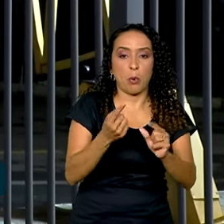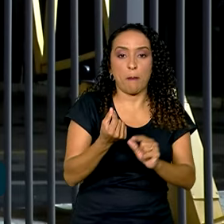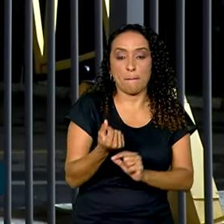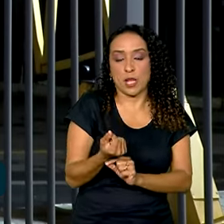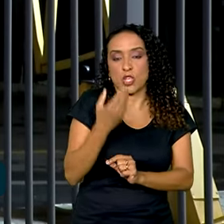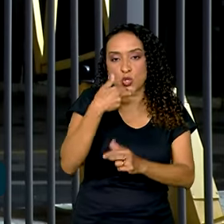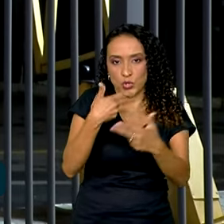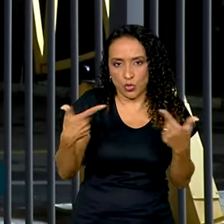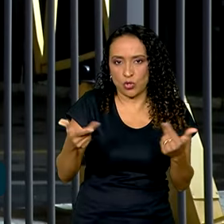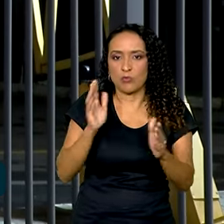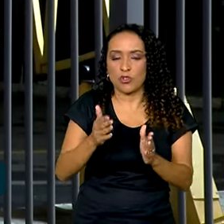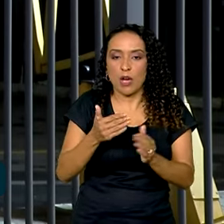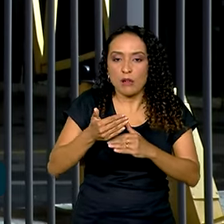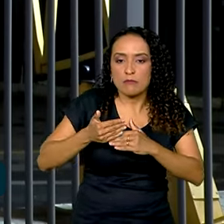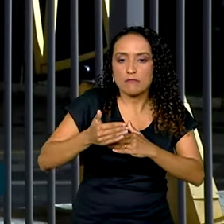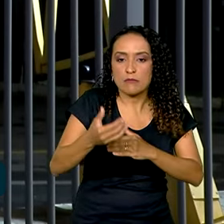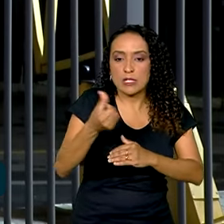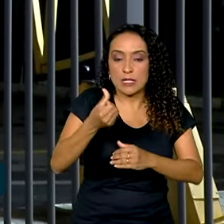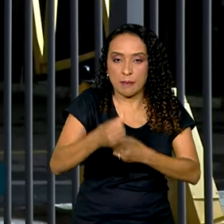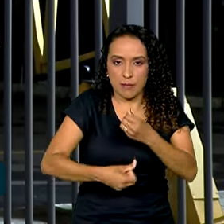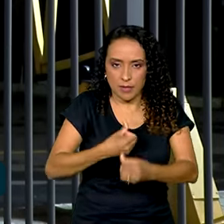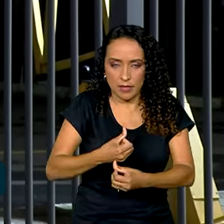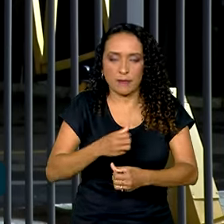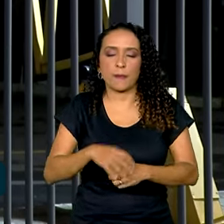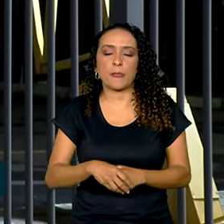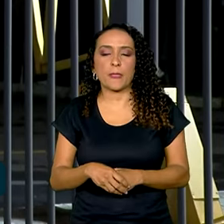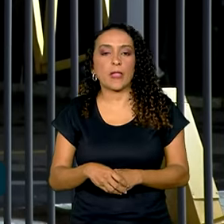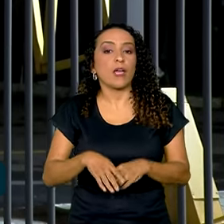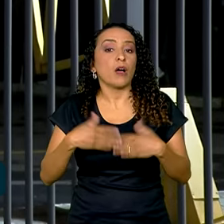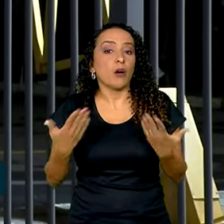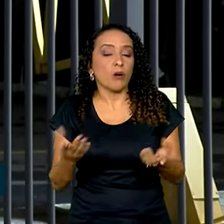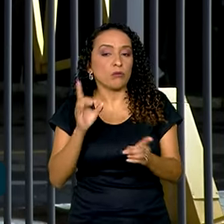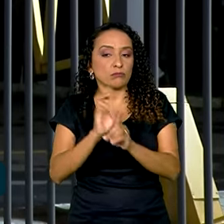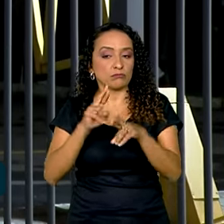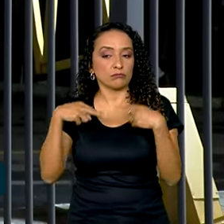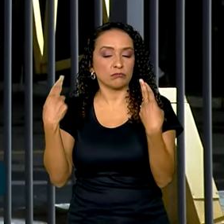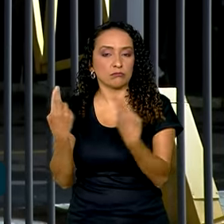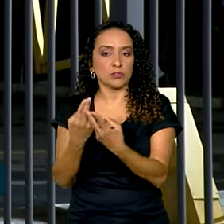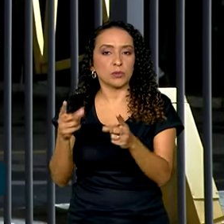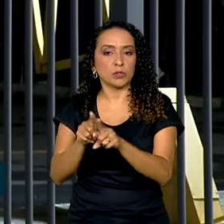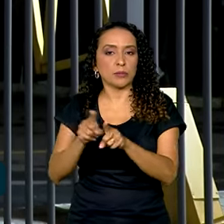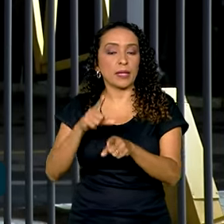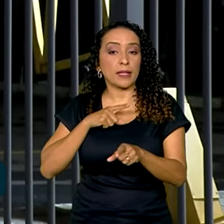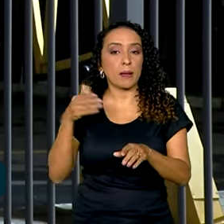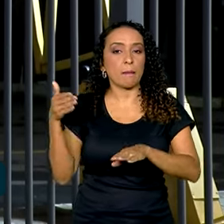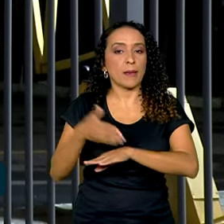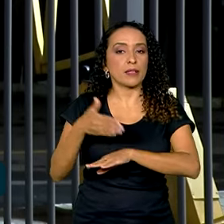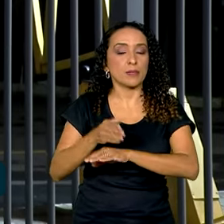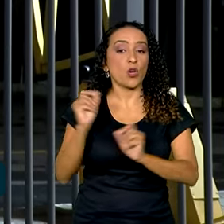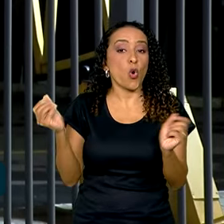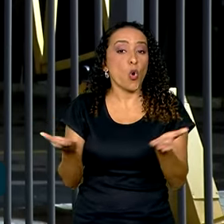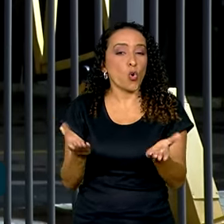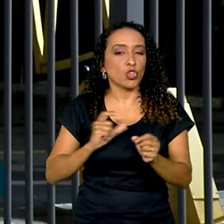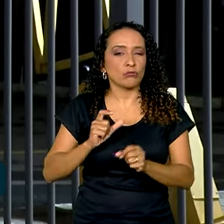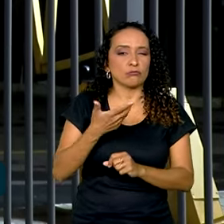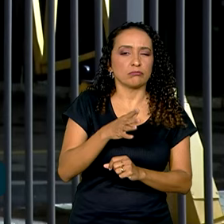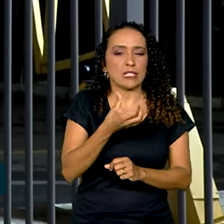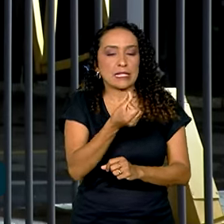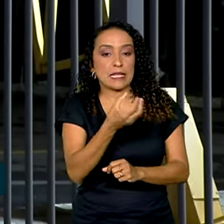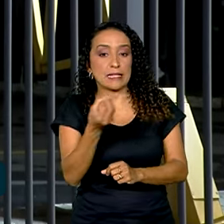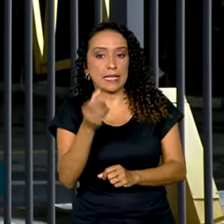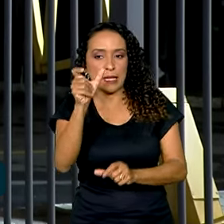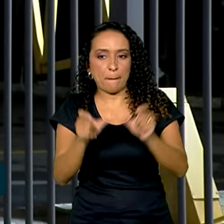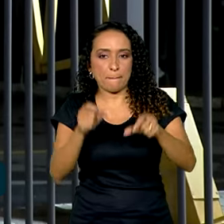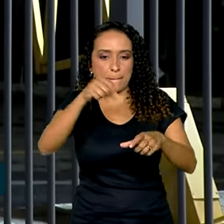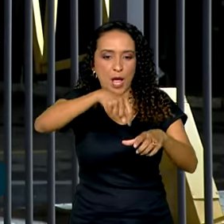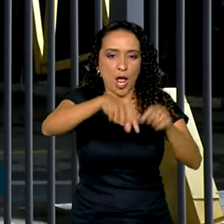alimentos já no primeiro semestre deste ano. E olha, o encontro conta com a participação hoje de cerca de 60